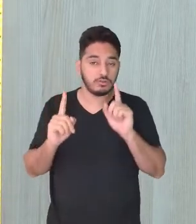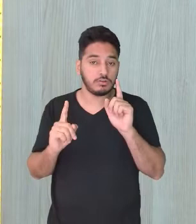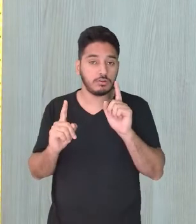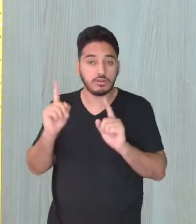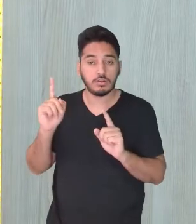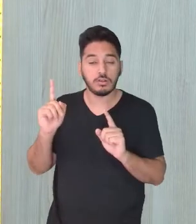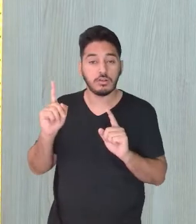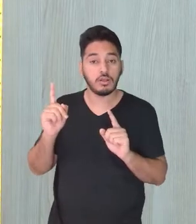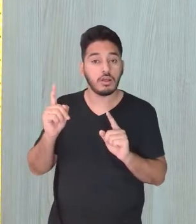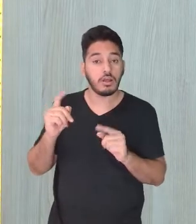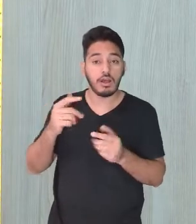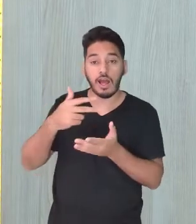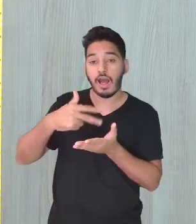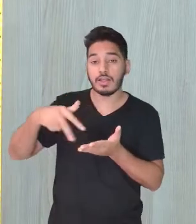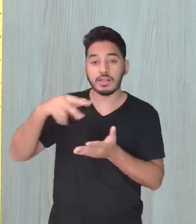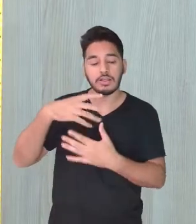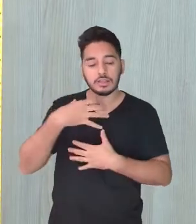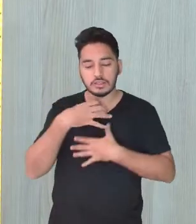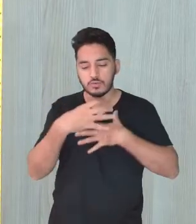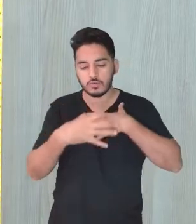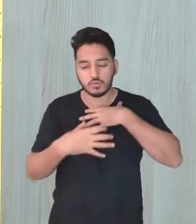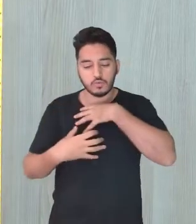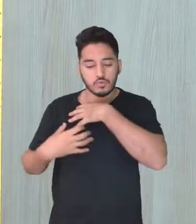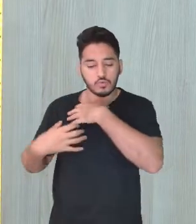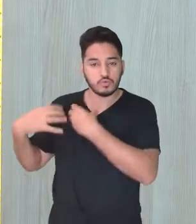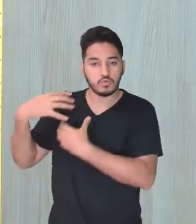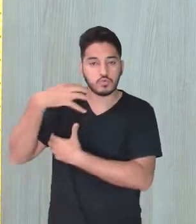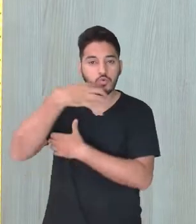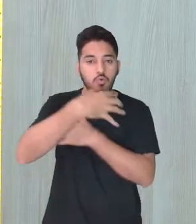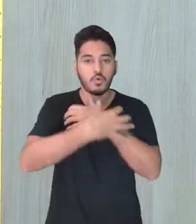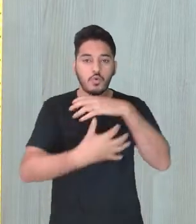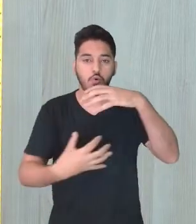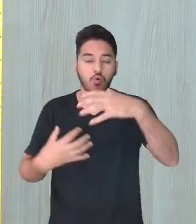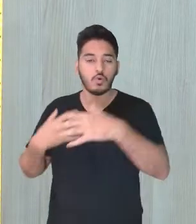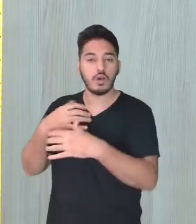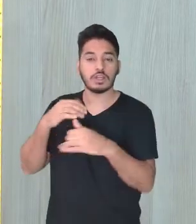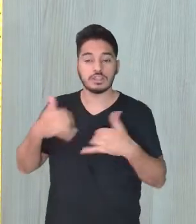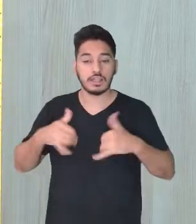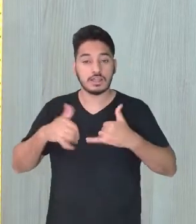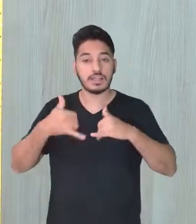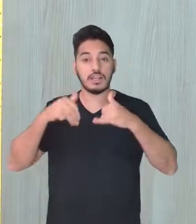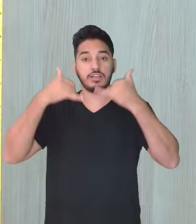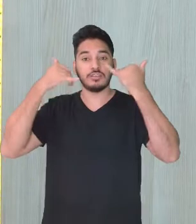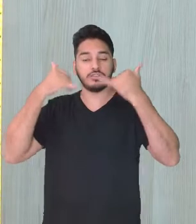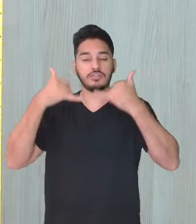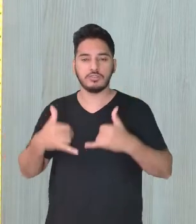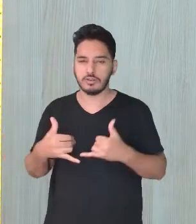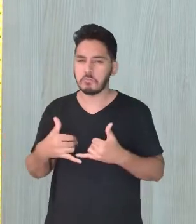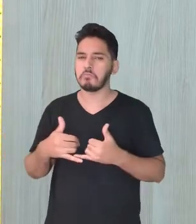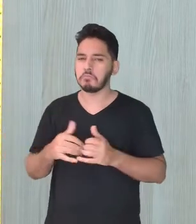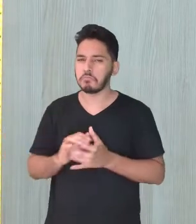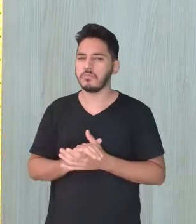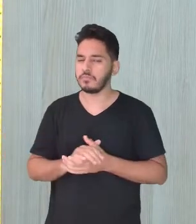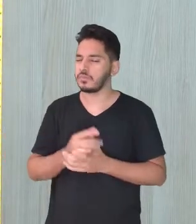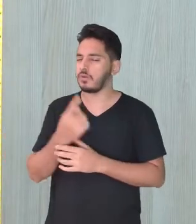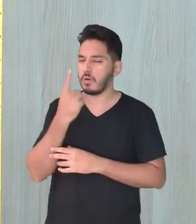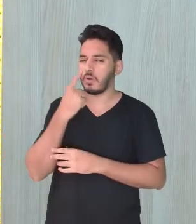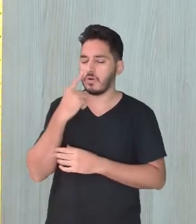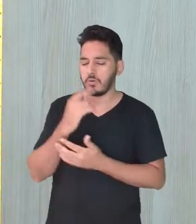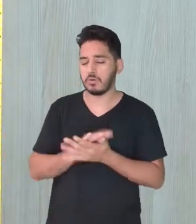dança mexe com o corpo da gente, né? Ela traz essa energia, essa coisa. Realmente, olha,